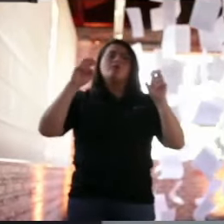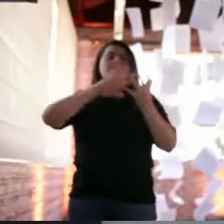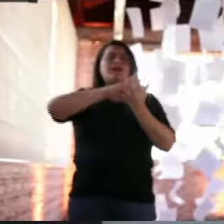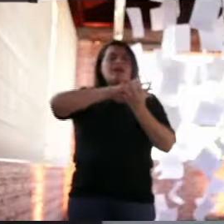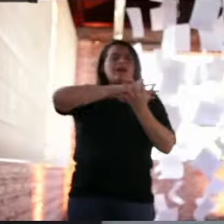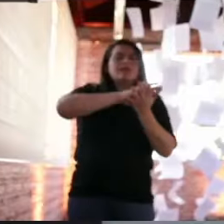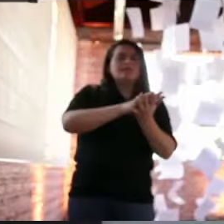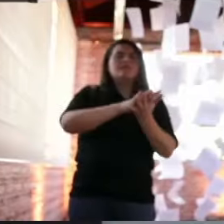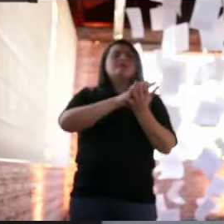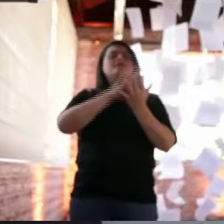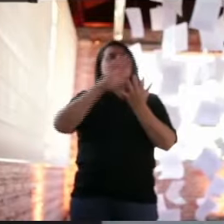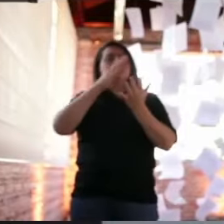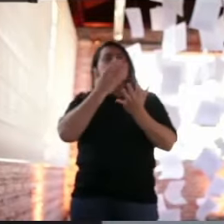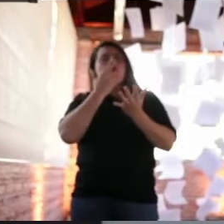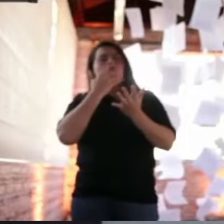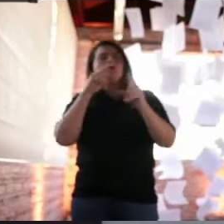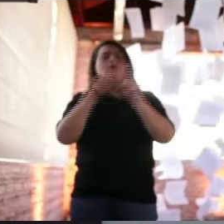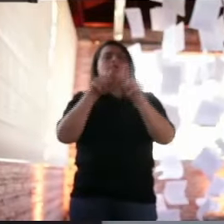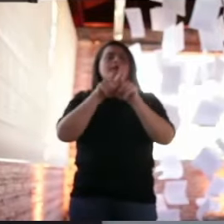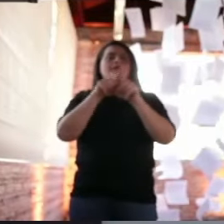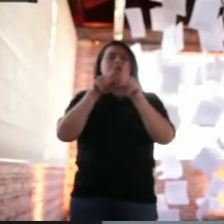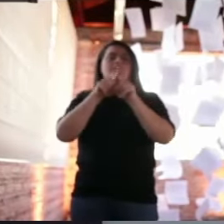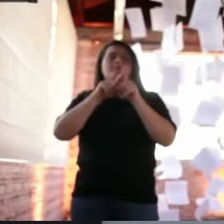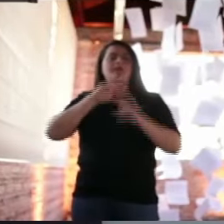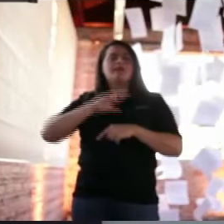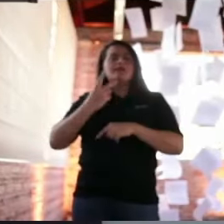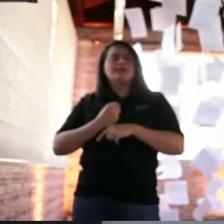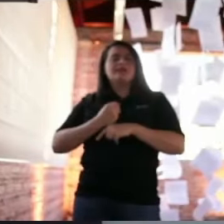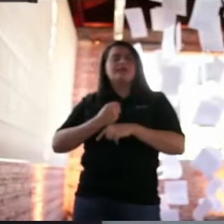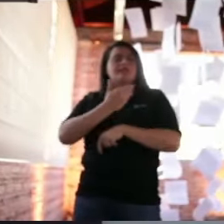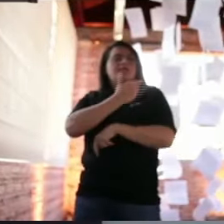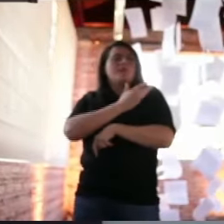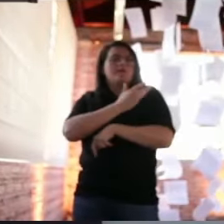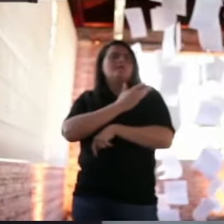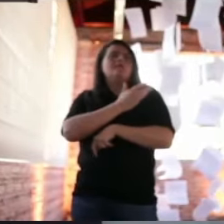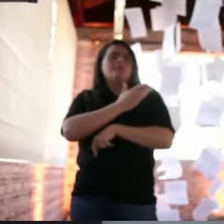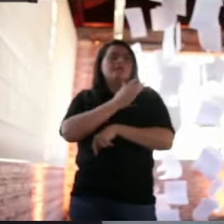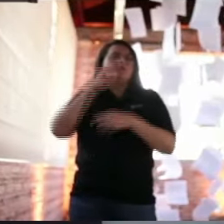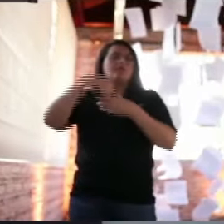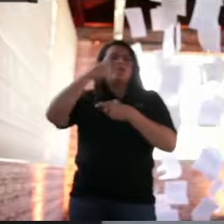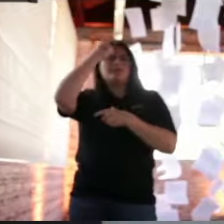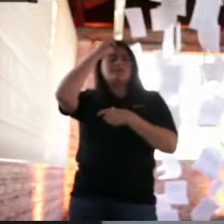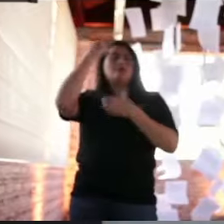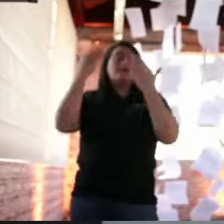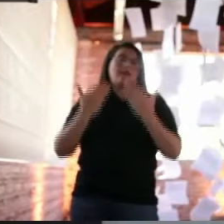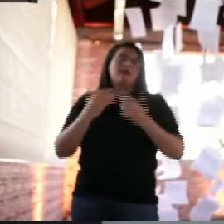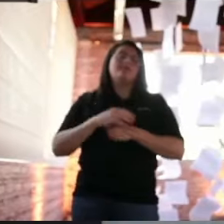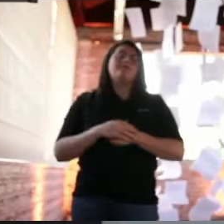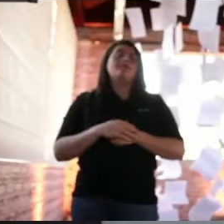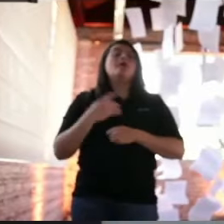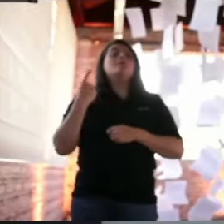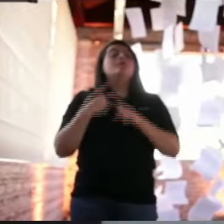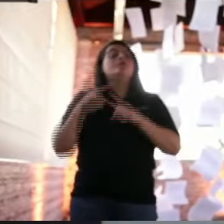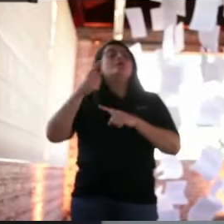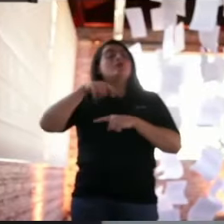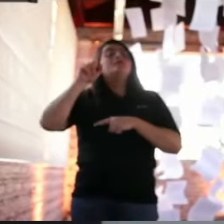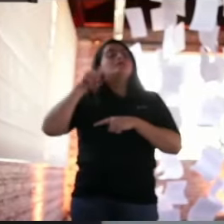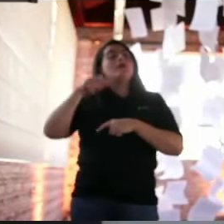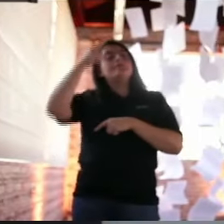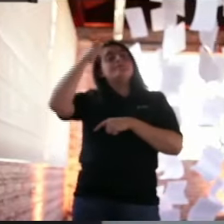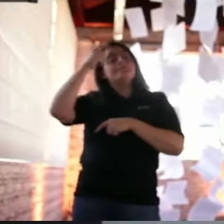da psicanálise a transfobia dentro da psicanálise que existe porque nós somos pessoas né